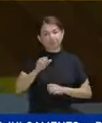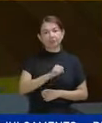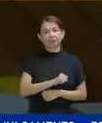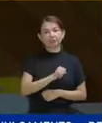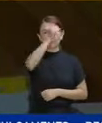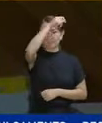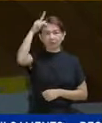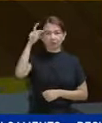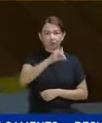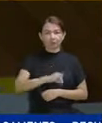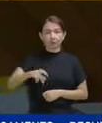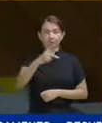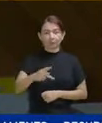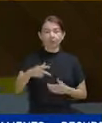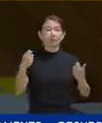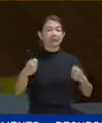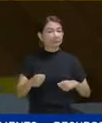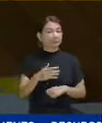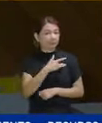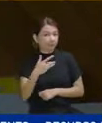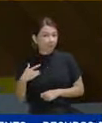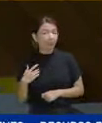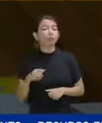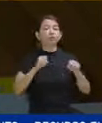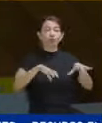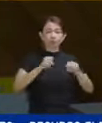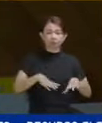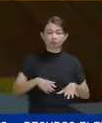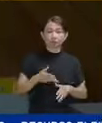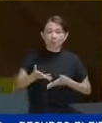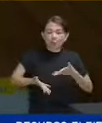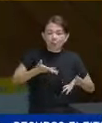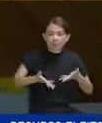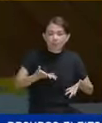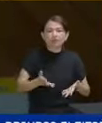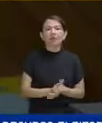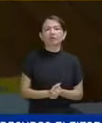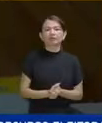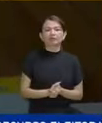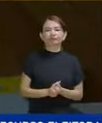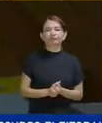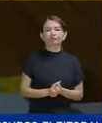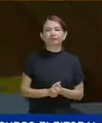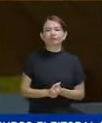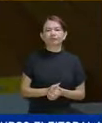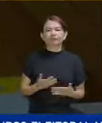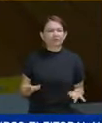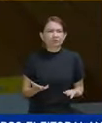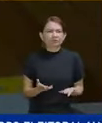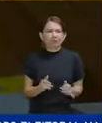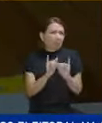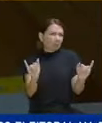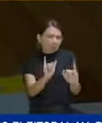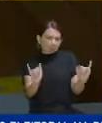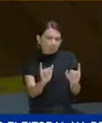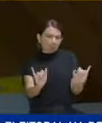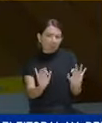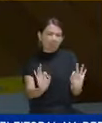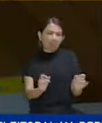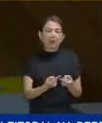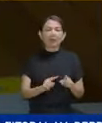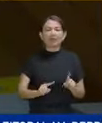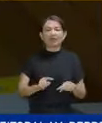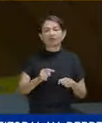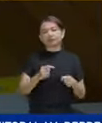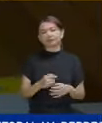gestão municipal precisa tratar saúde, educação, saneamento básico como uma prática, não como uma propaganda. A cidade está